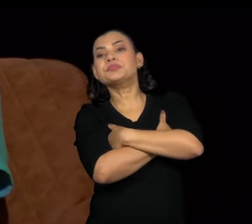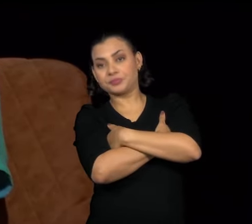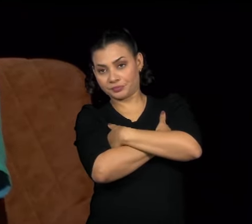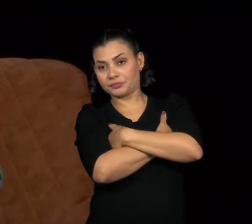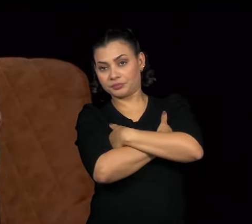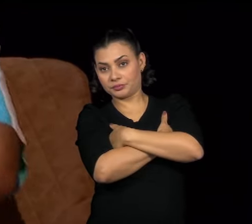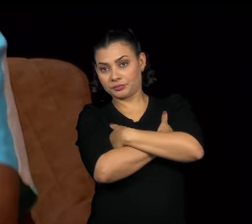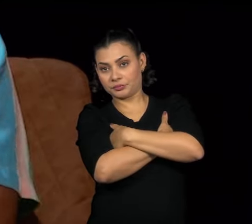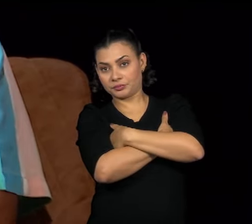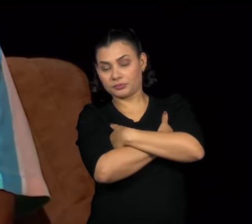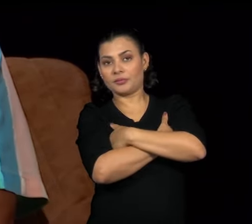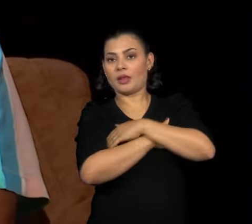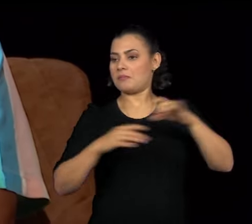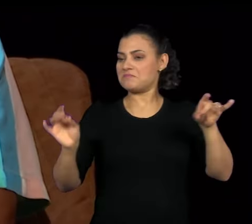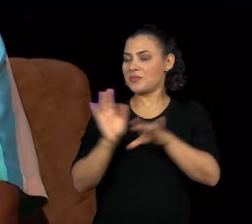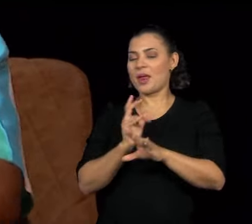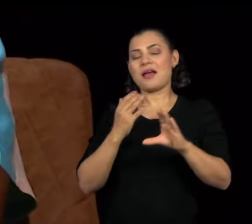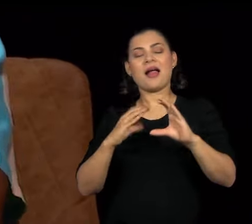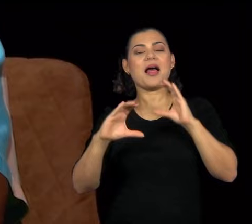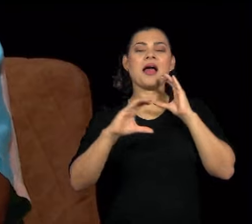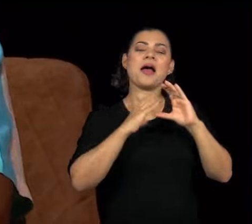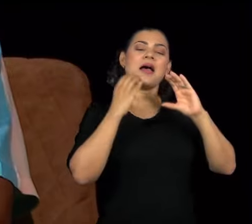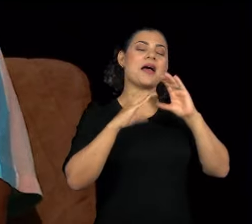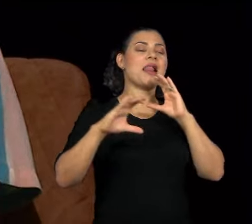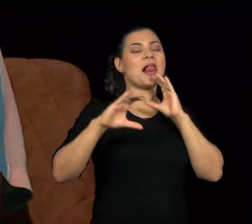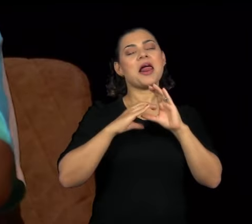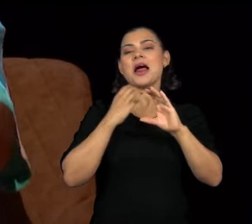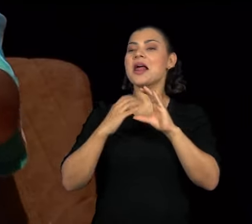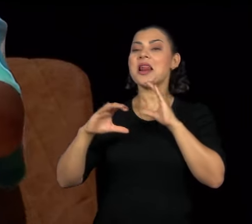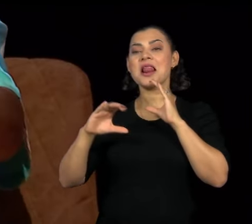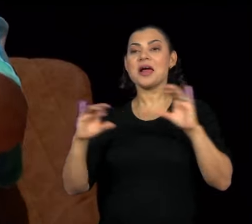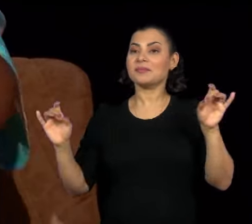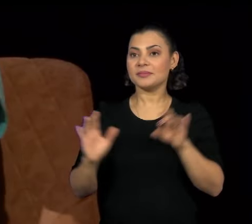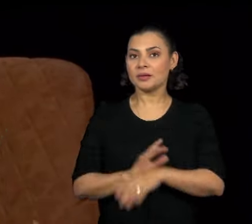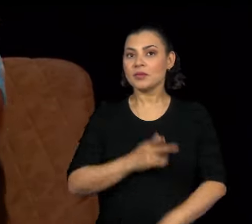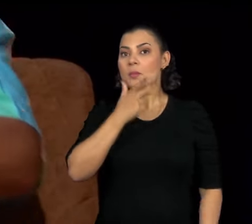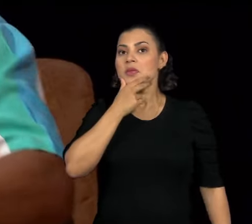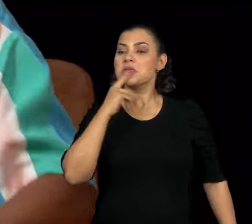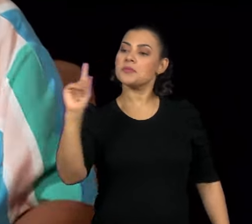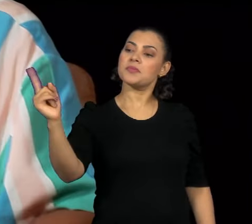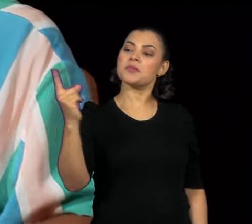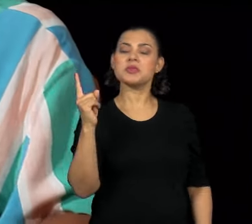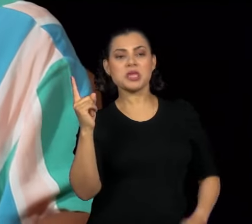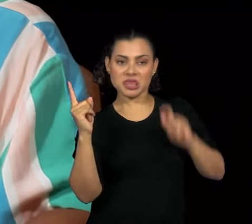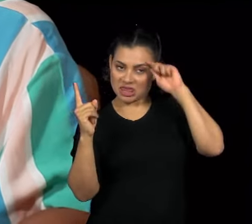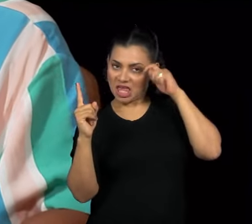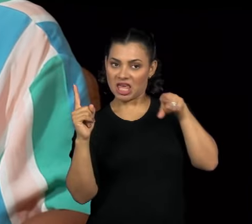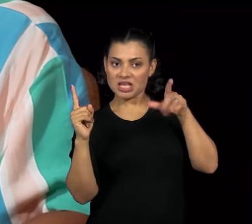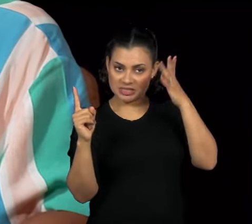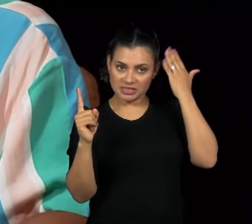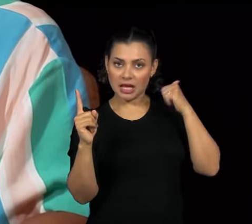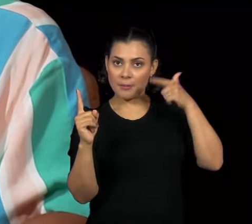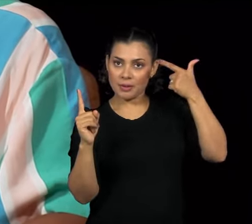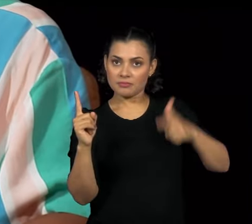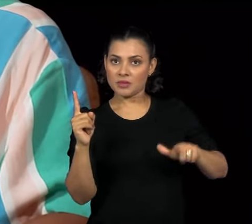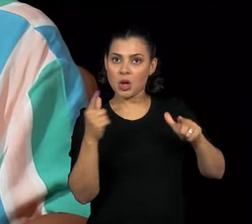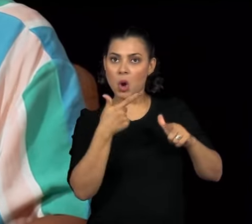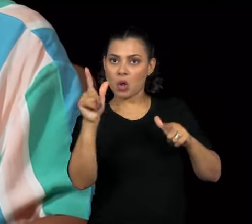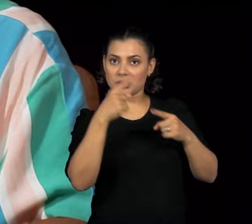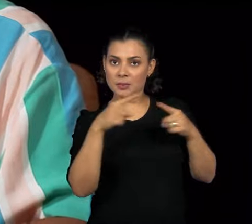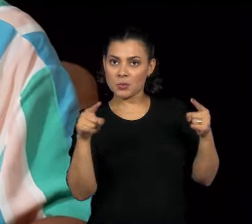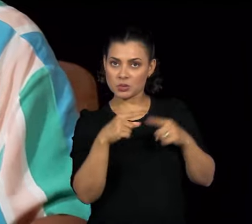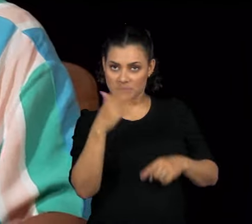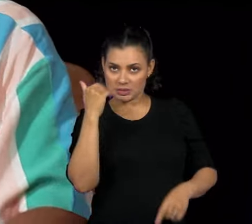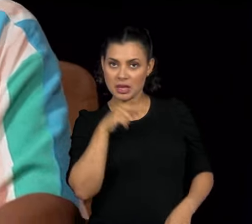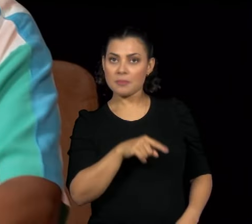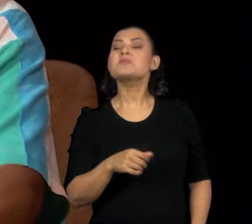Aí eu acabei de cantar e tal, isso no intervalo, né? Aí o menino disse, neguinho, você sabe cantar mais uma música, outra música além dessa?